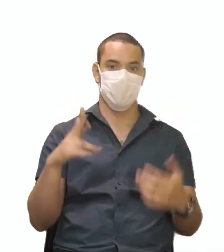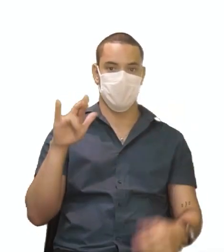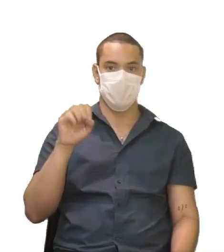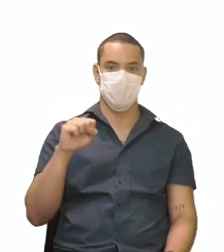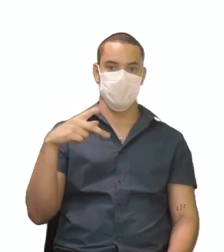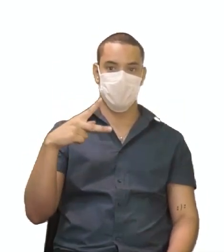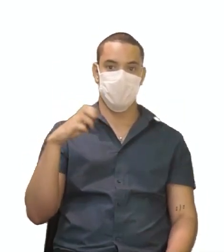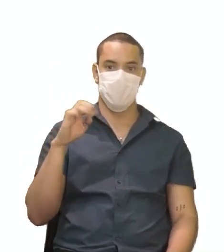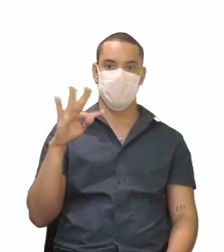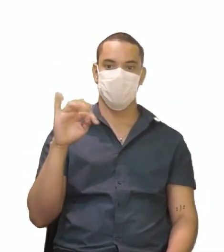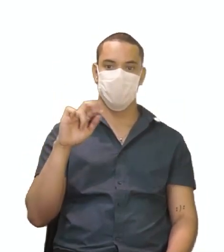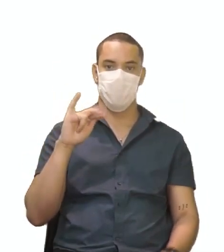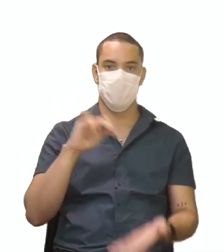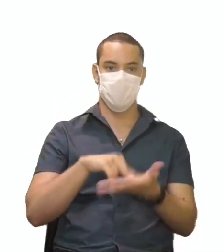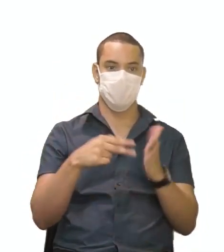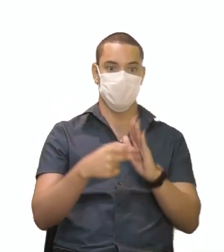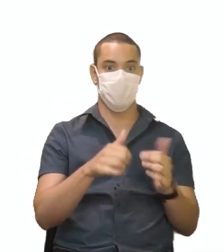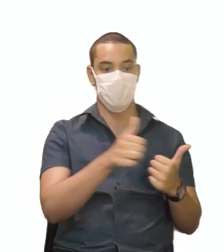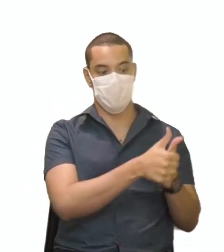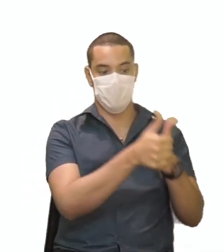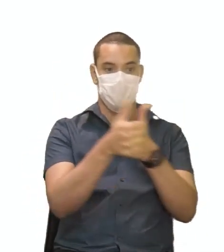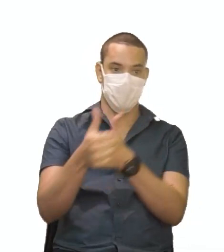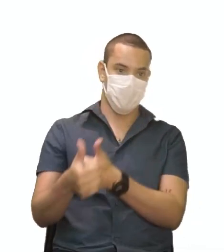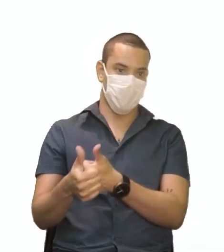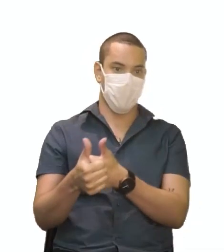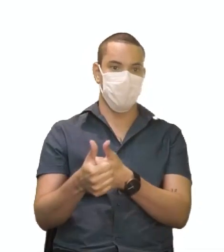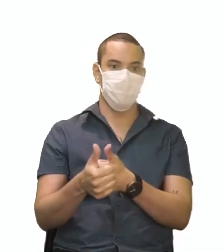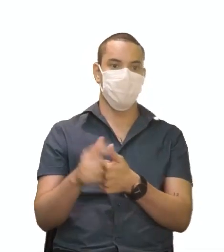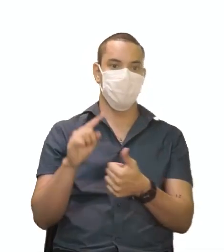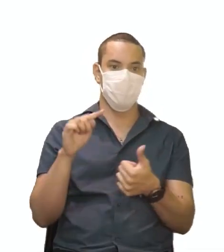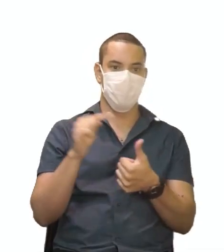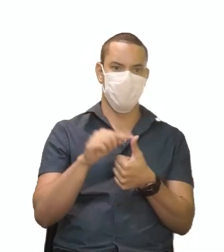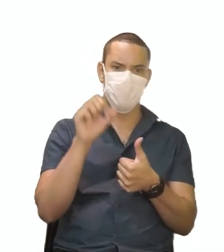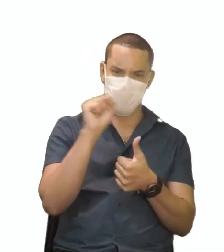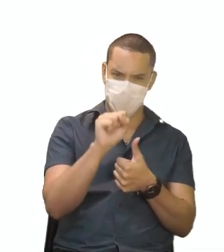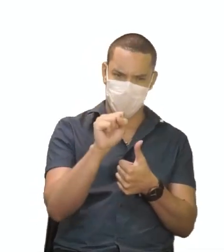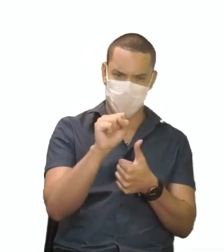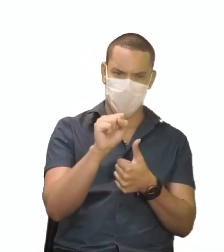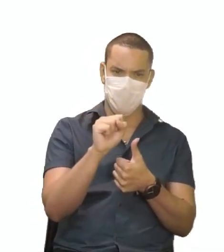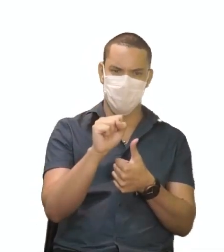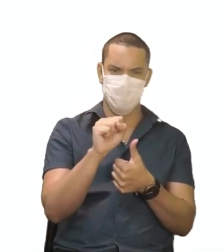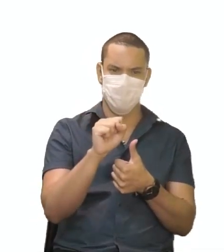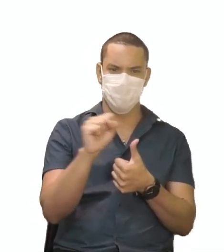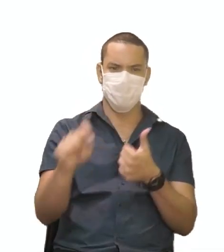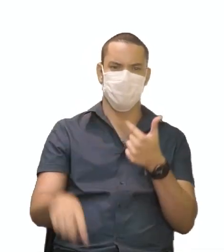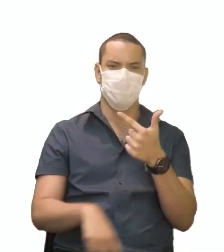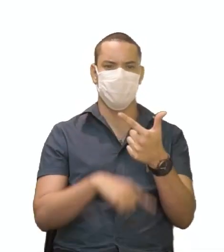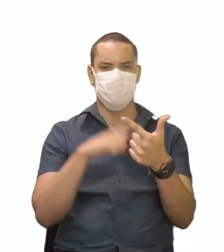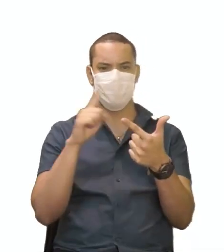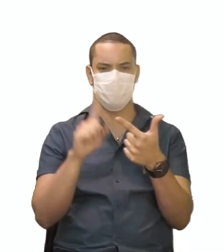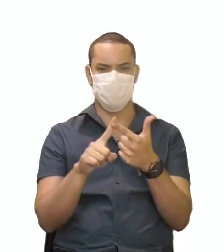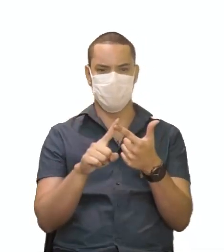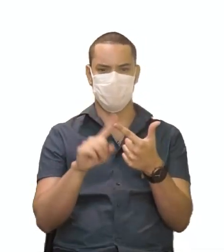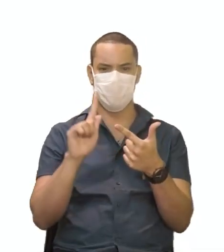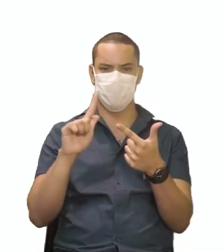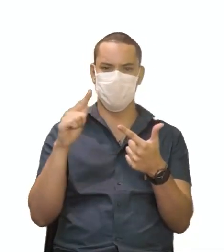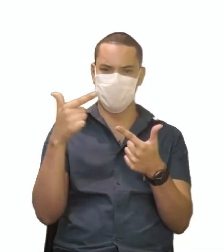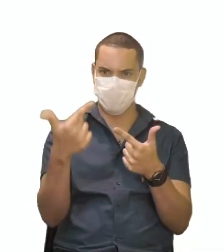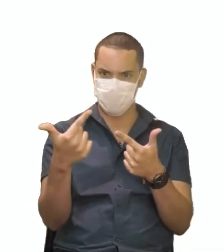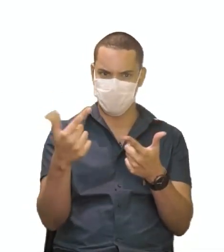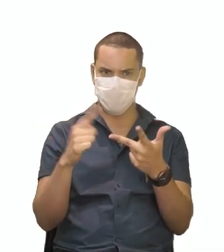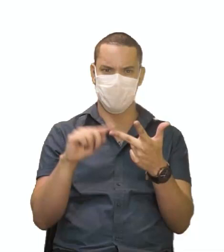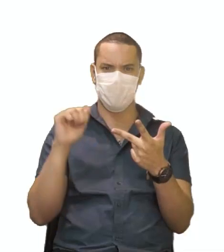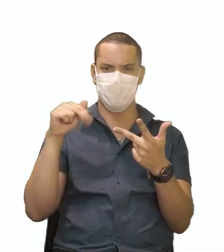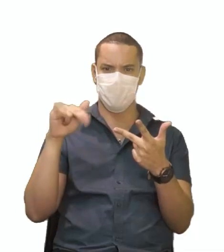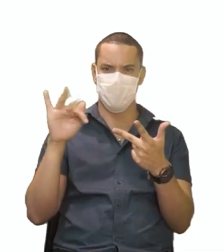é na sequência. Então, vamos lá? A letra A, fase S, de síntese, fase G2